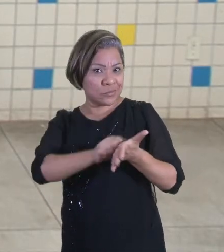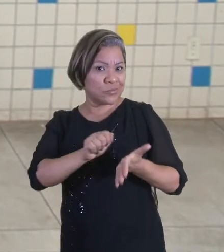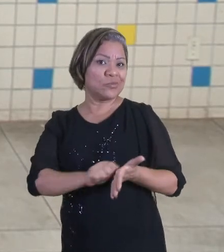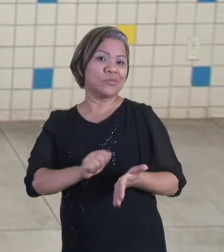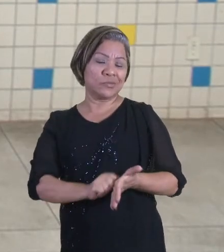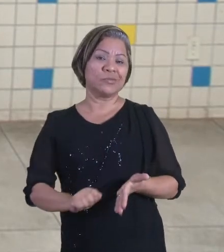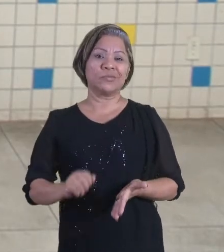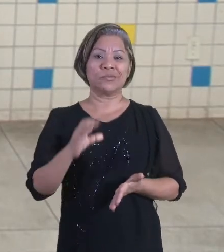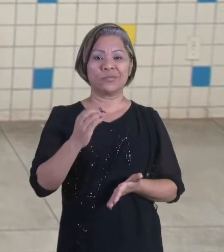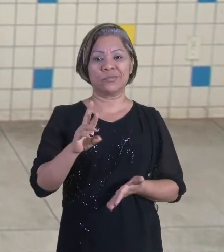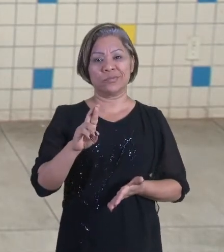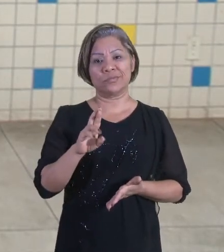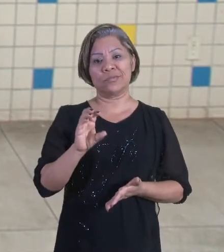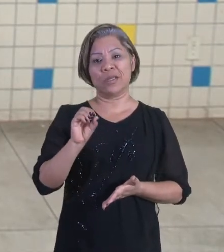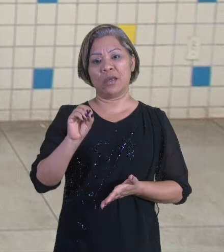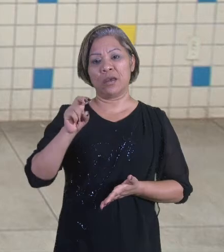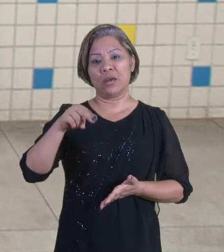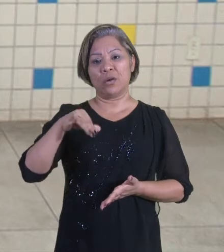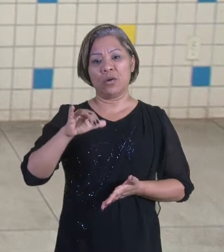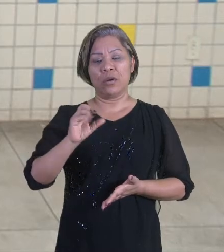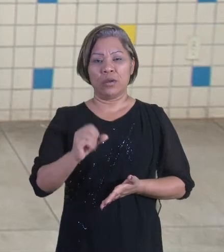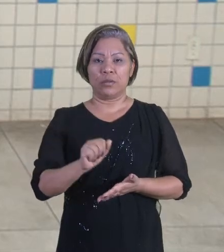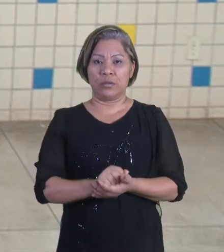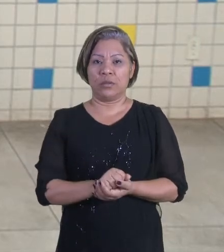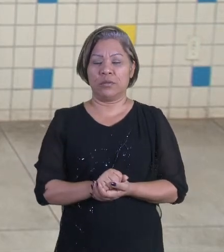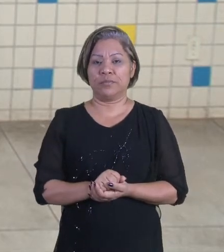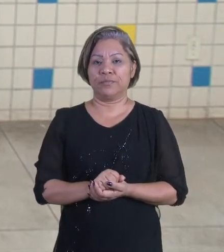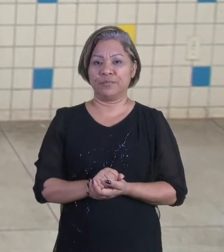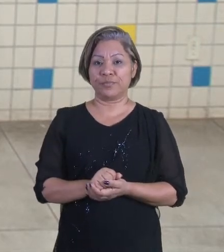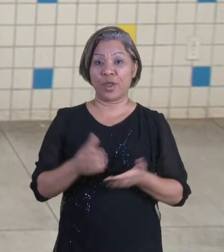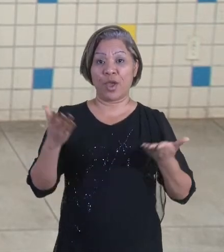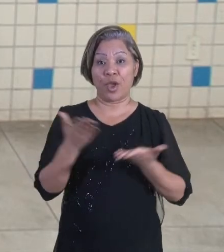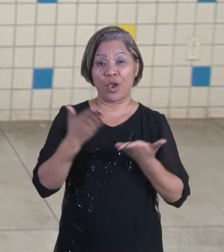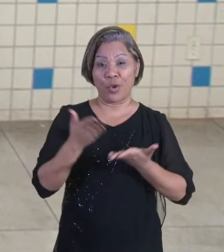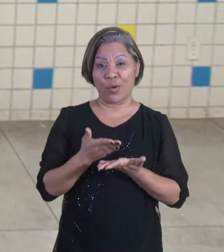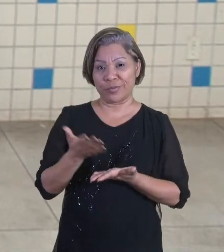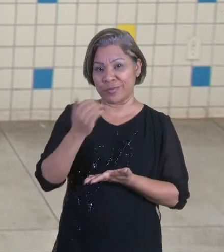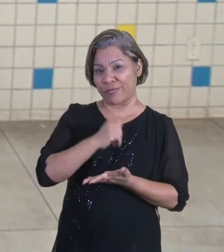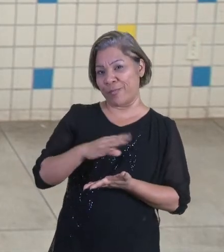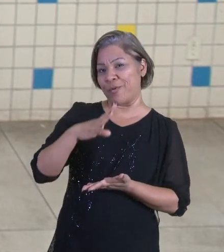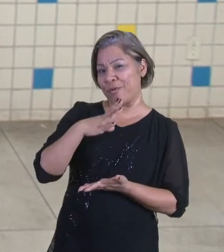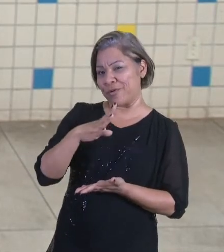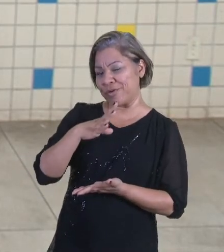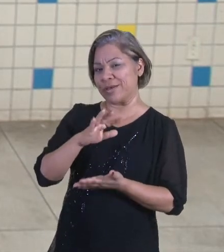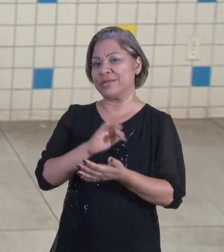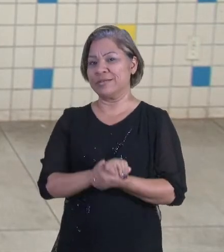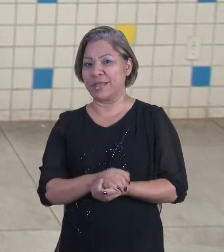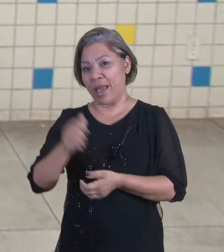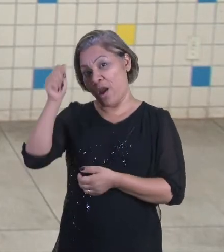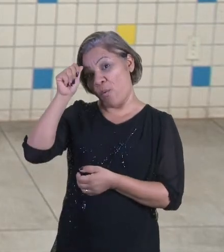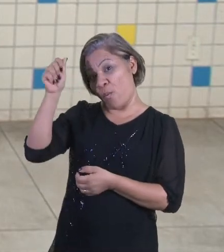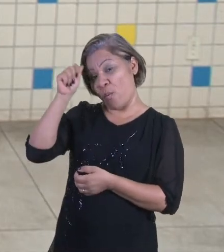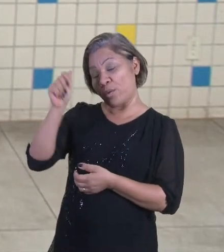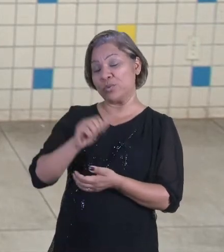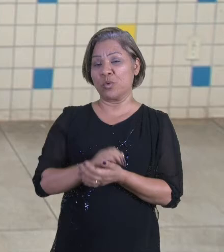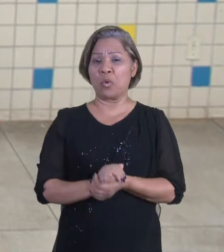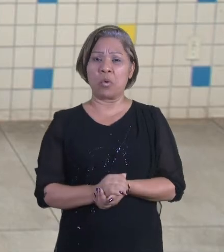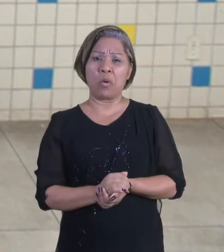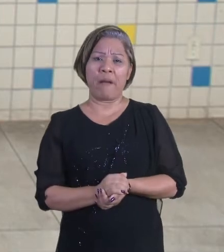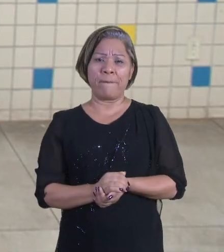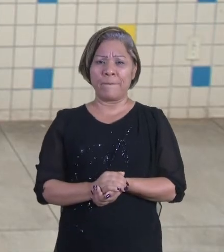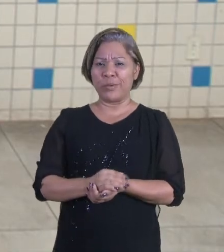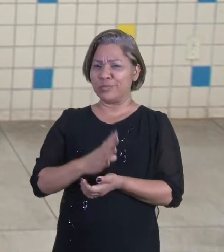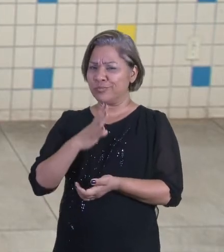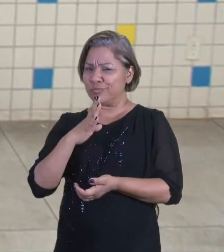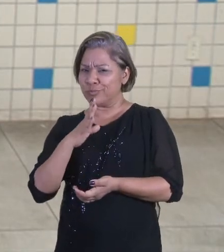nós vamos conhecer um pouquinho sobre um autor, Luiz Fernando Veríssimo. Ele é um autor cronista muito conhecido. Vamos conhecer